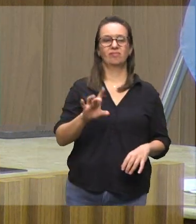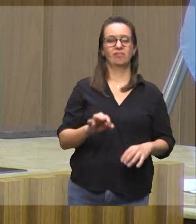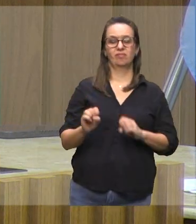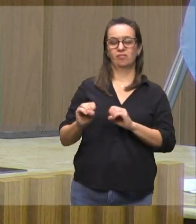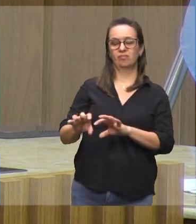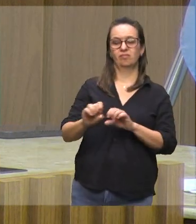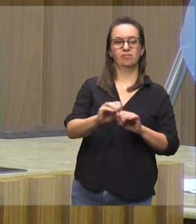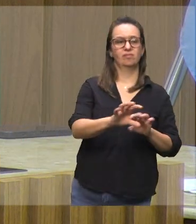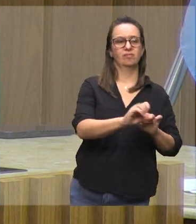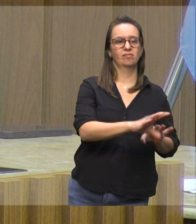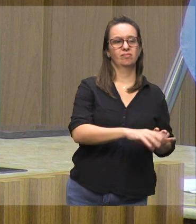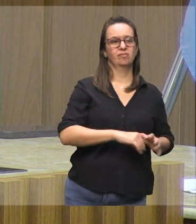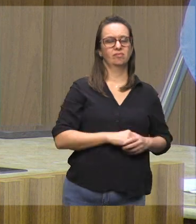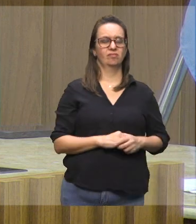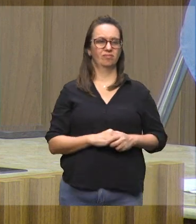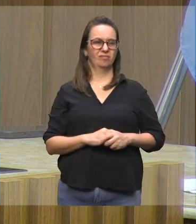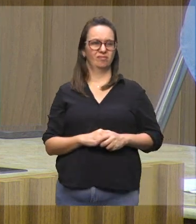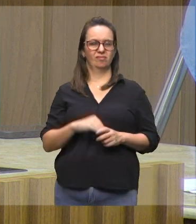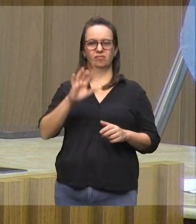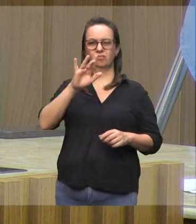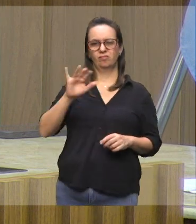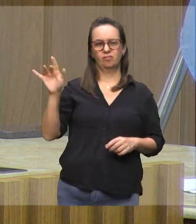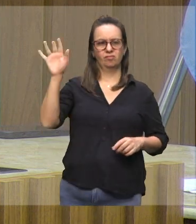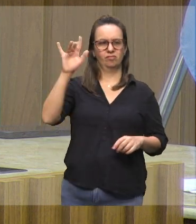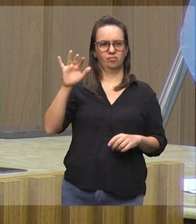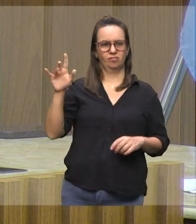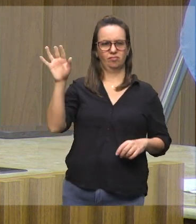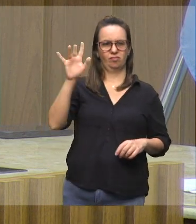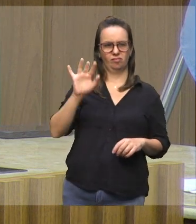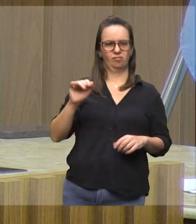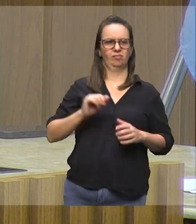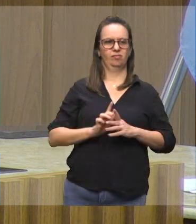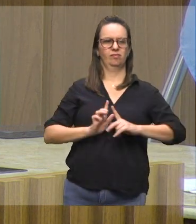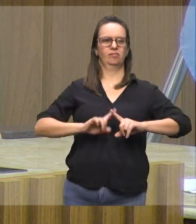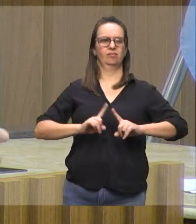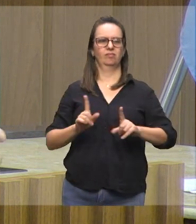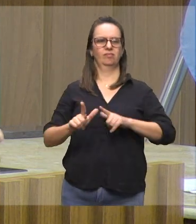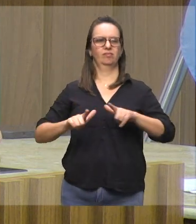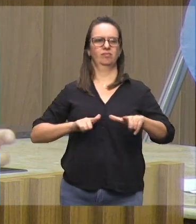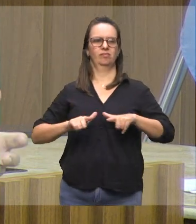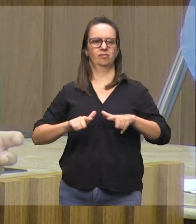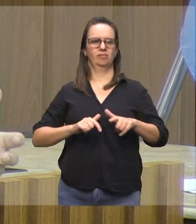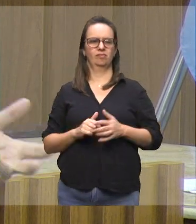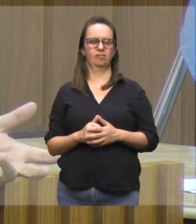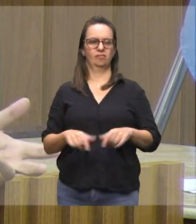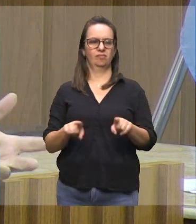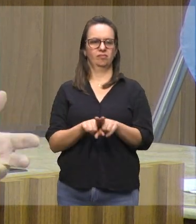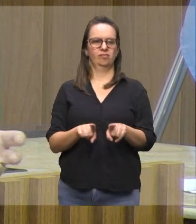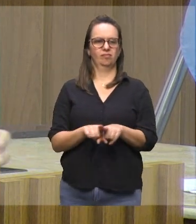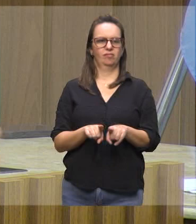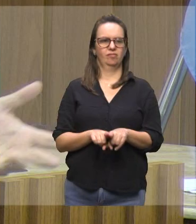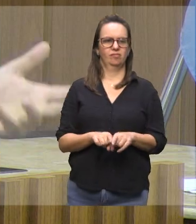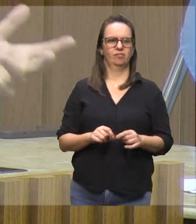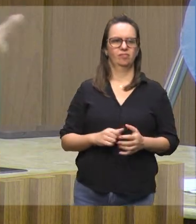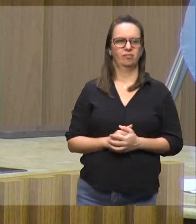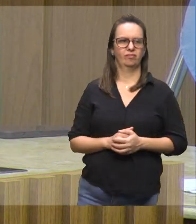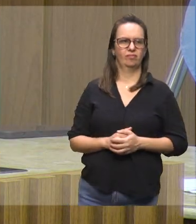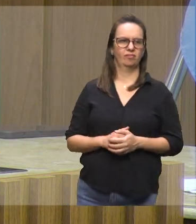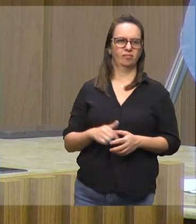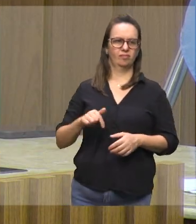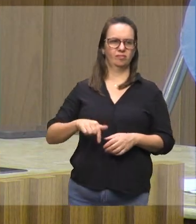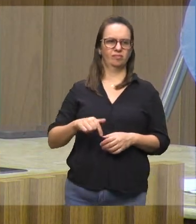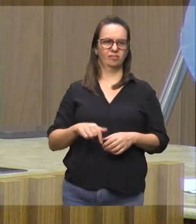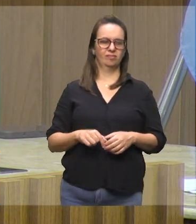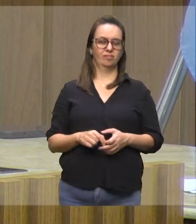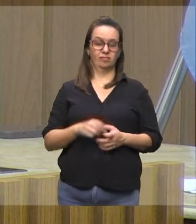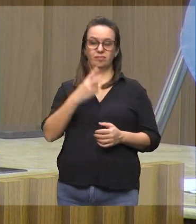da álgebra, mas que também seja trabalhado nas unidades escolares. Isso já é trabalhado em Assis de maneira muito interessante, isso aqui é